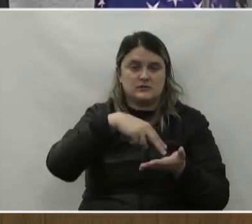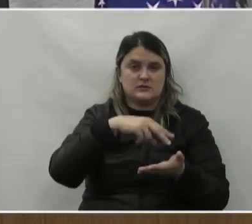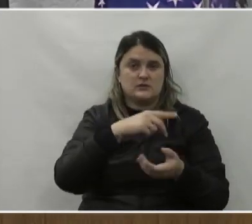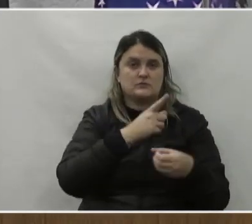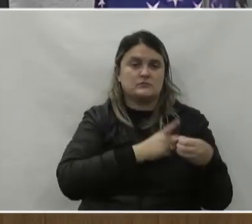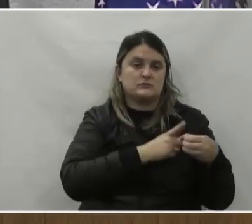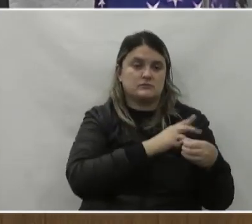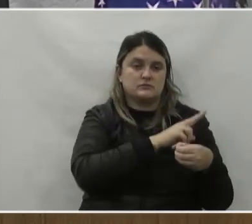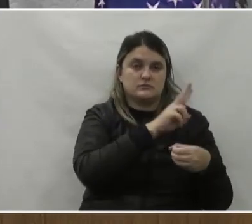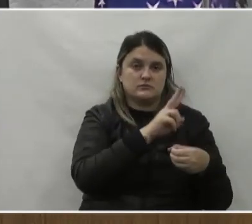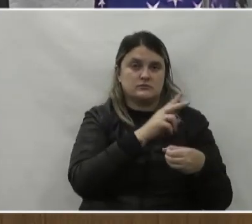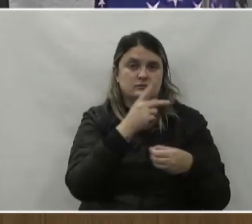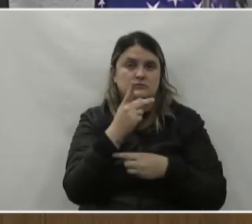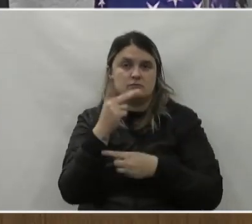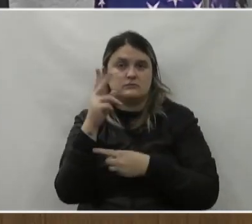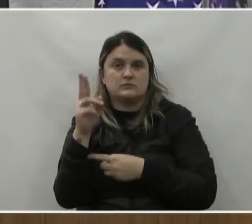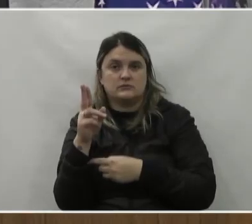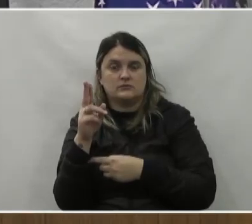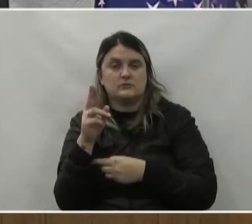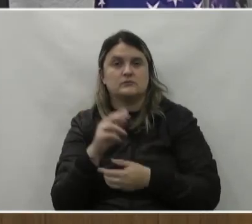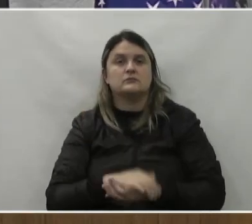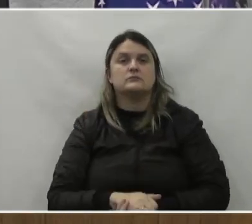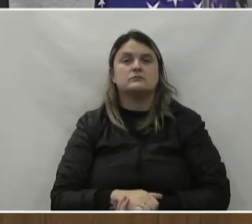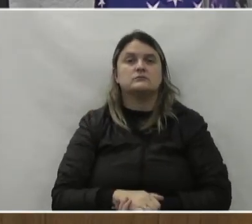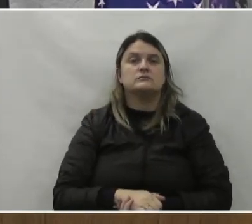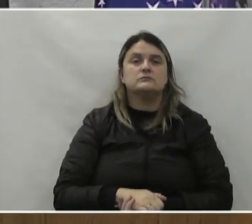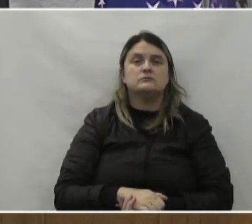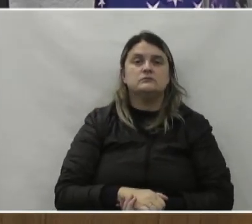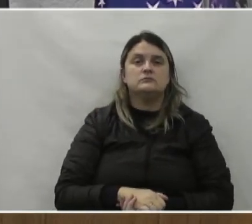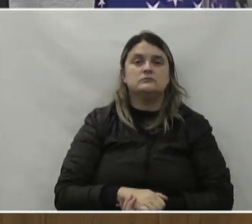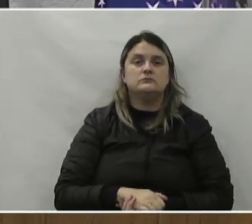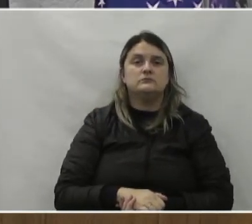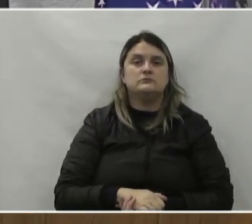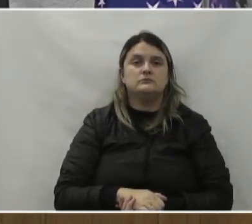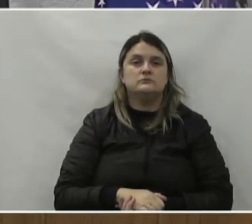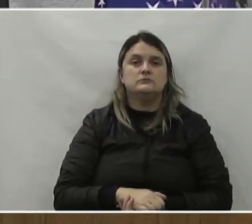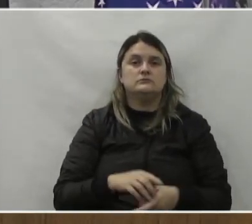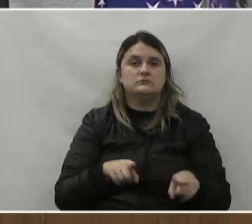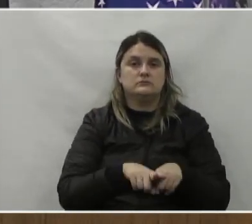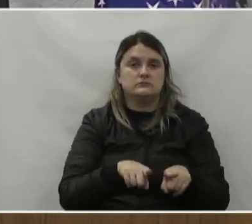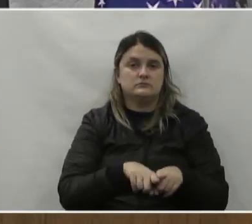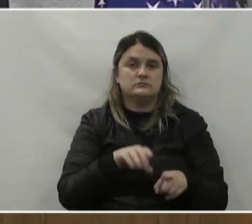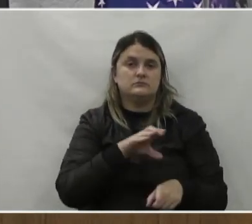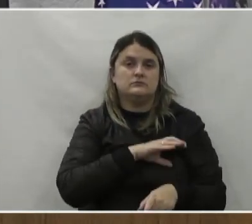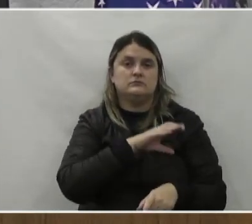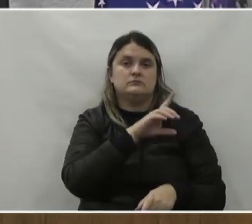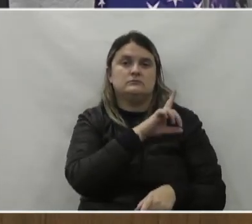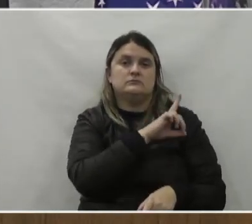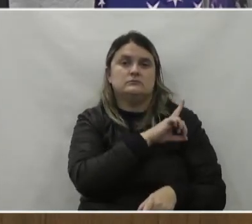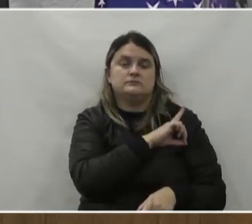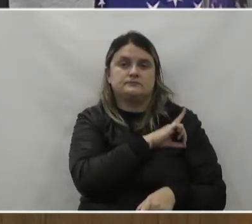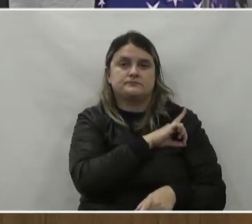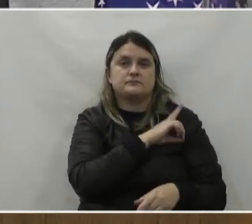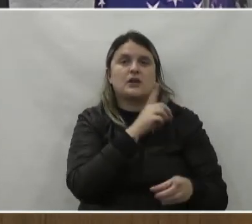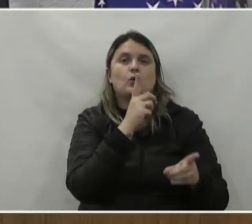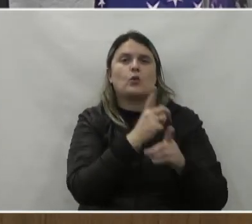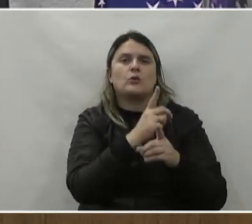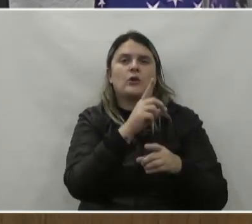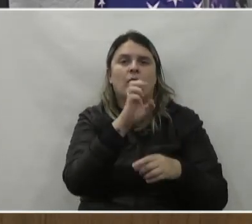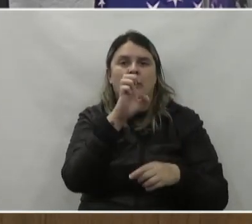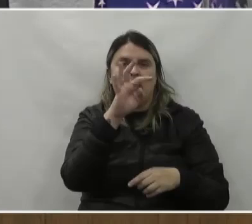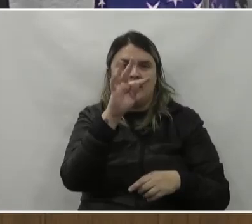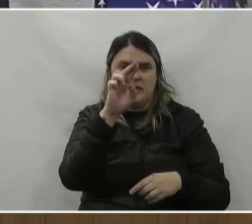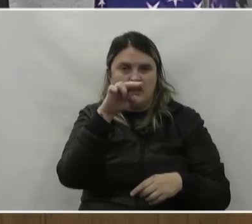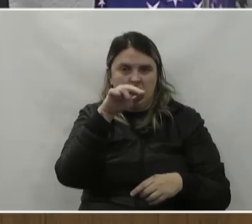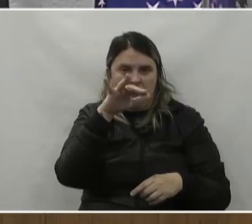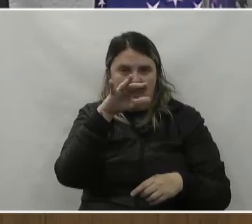e esteve à frente da Casa Cultural Aníbal Cury, além de coordenar encontros étnicos e